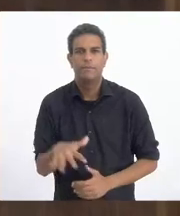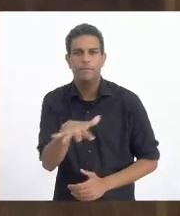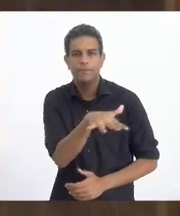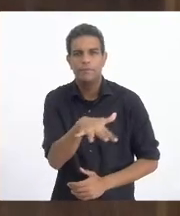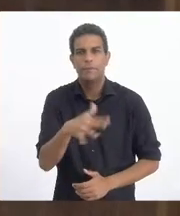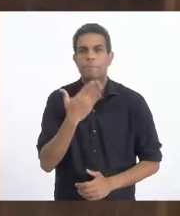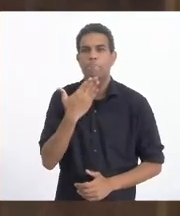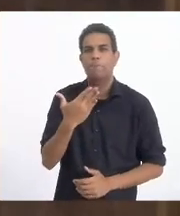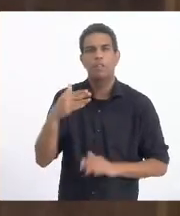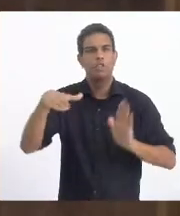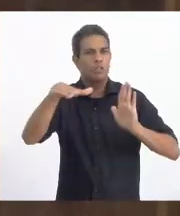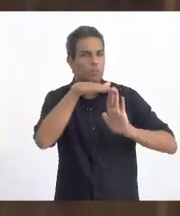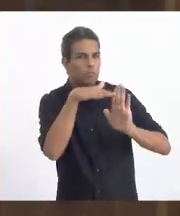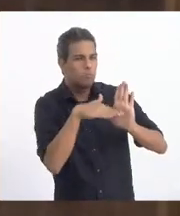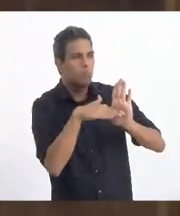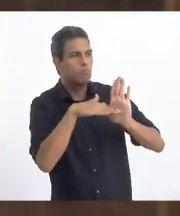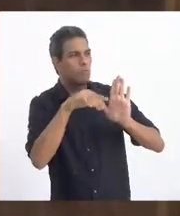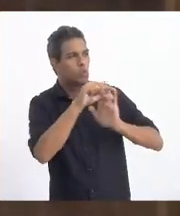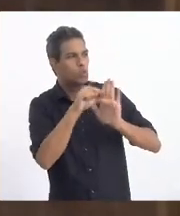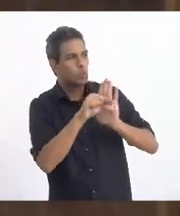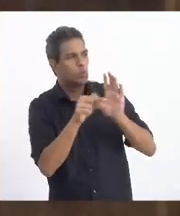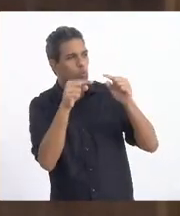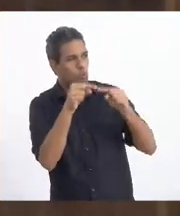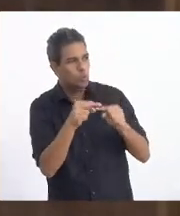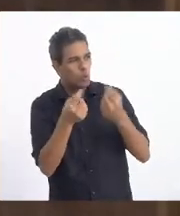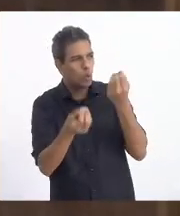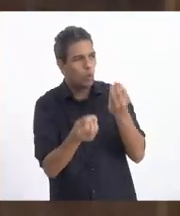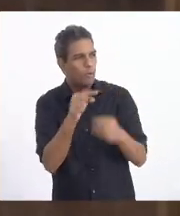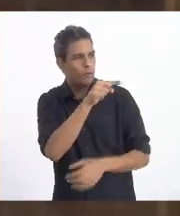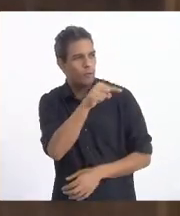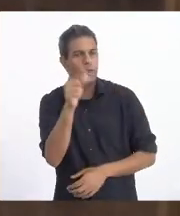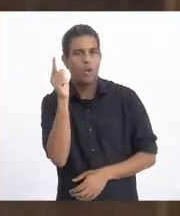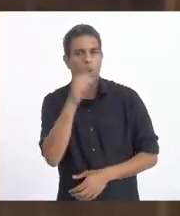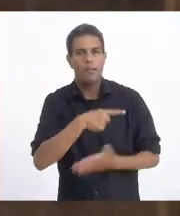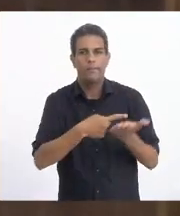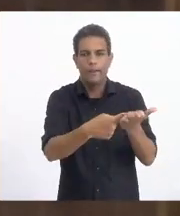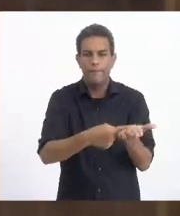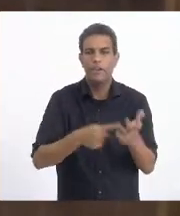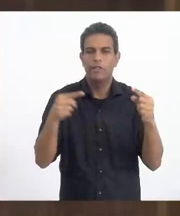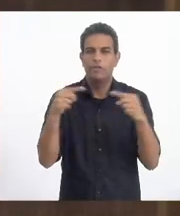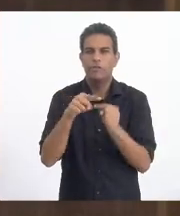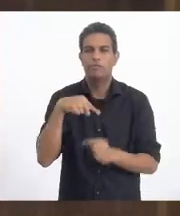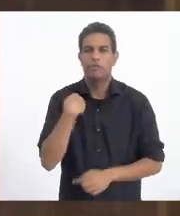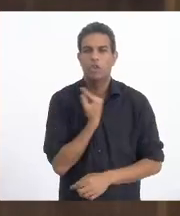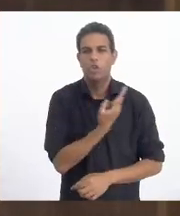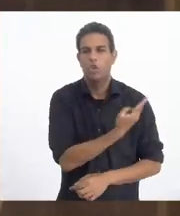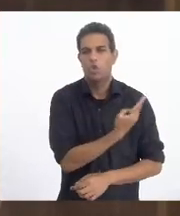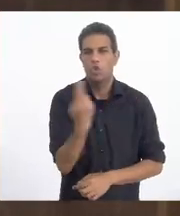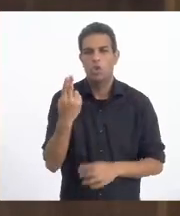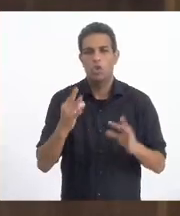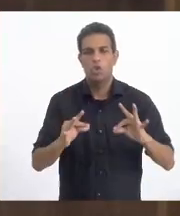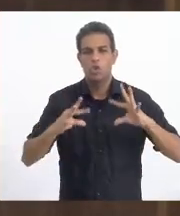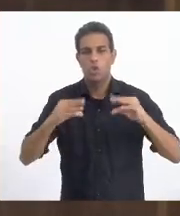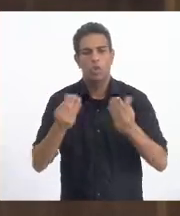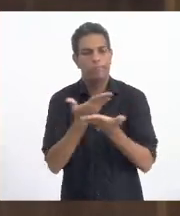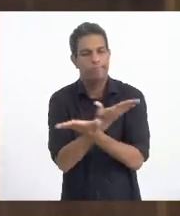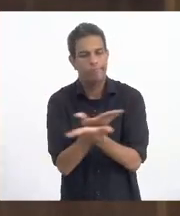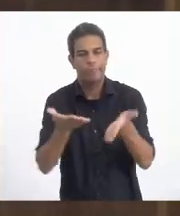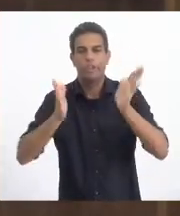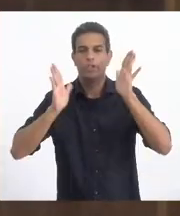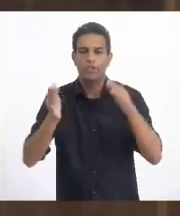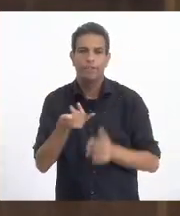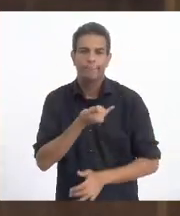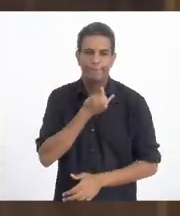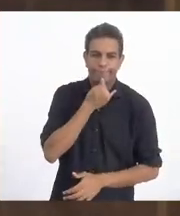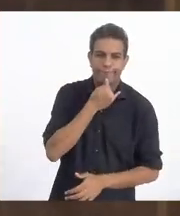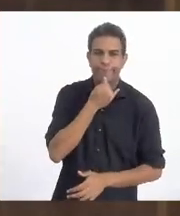nós pedimos aos senhores que façam justiça em nosso nome, em nome desse colega hoje que faleceu,